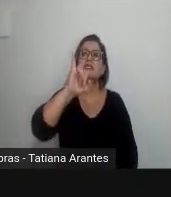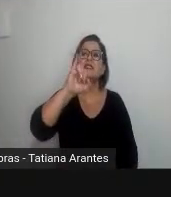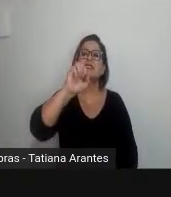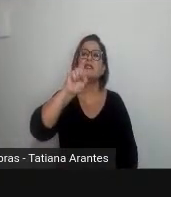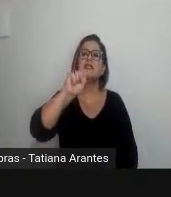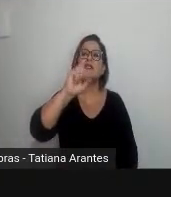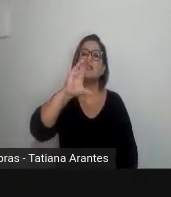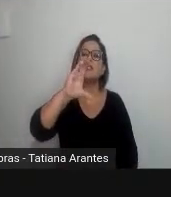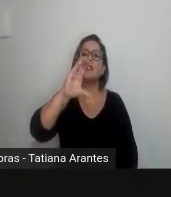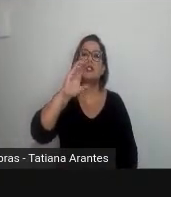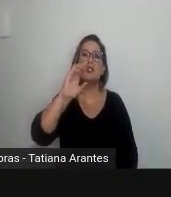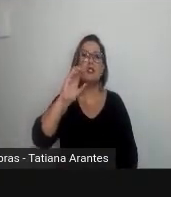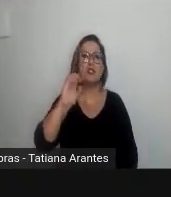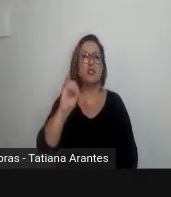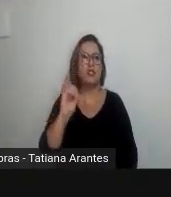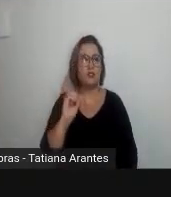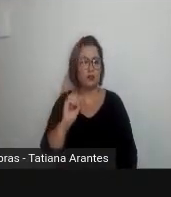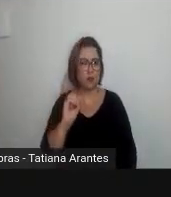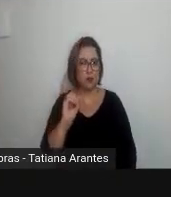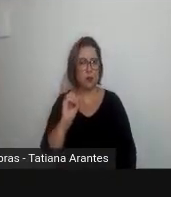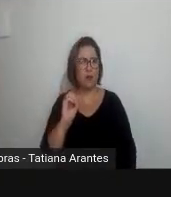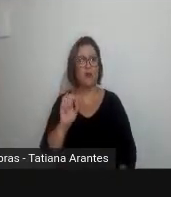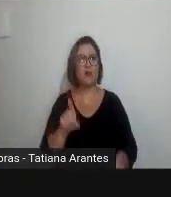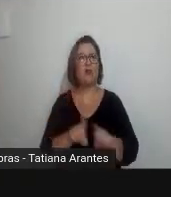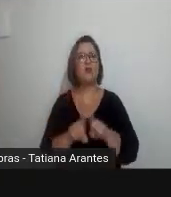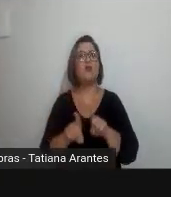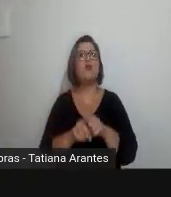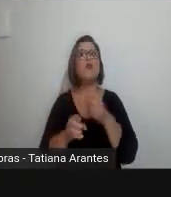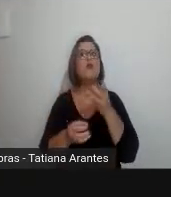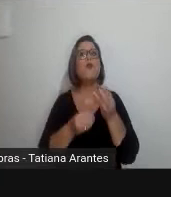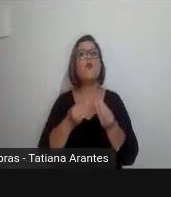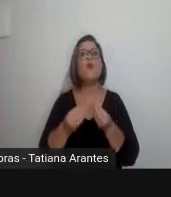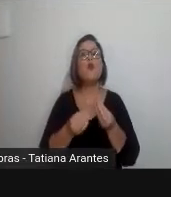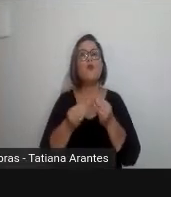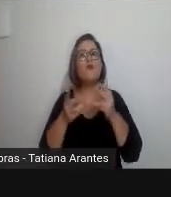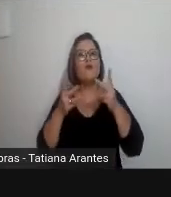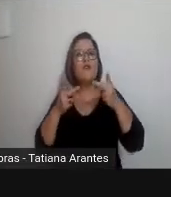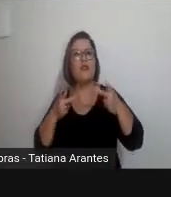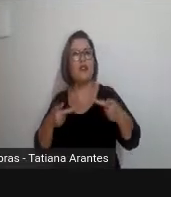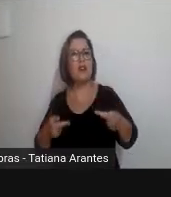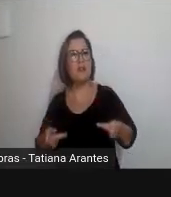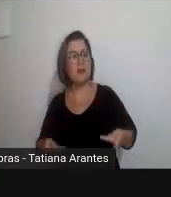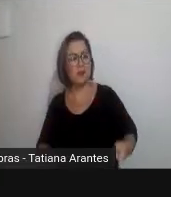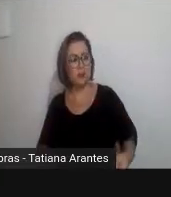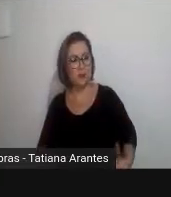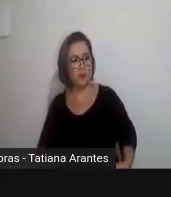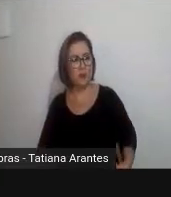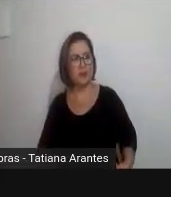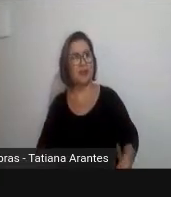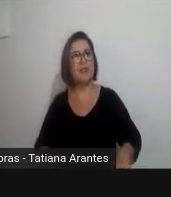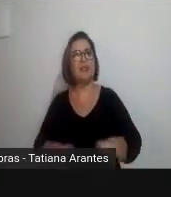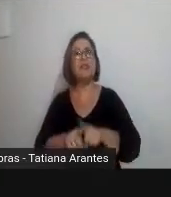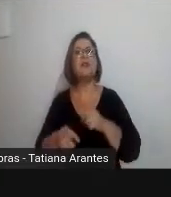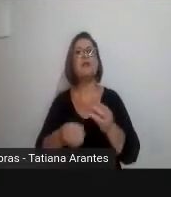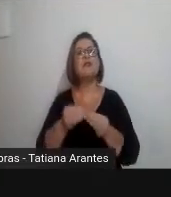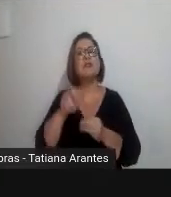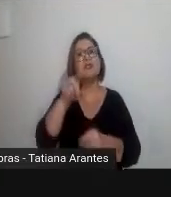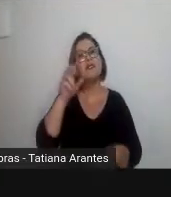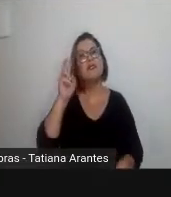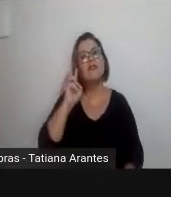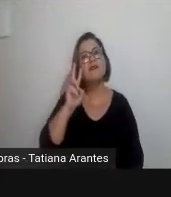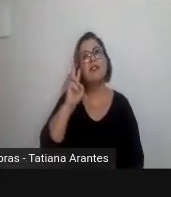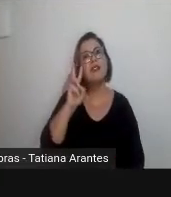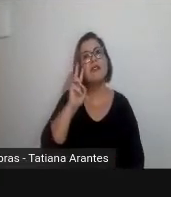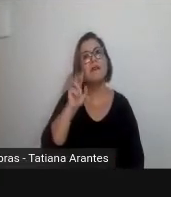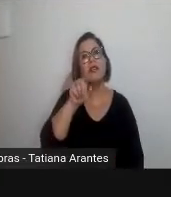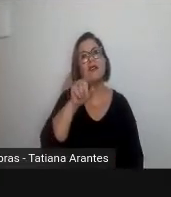Eles também vão ajudar quando a gente for falar de pausas e formos falar de posturas de compensação,